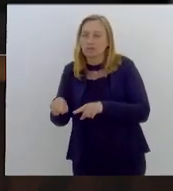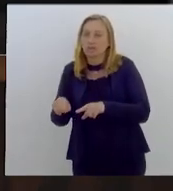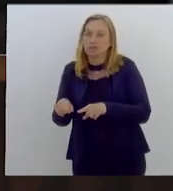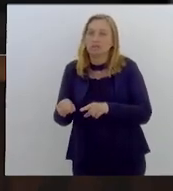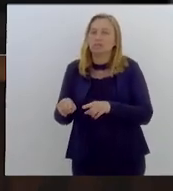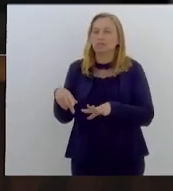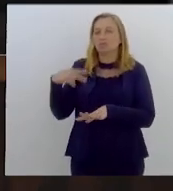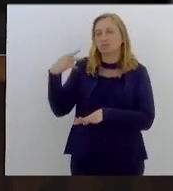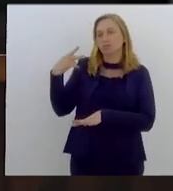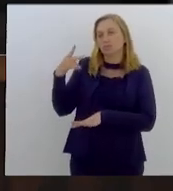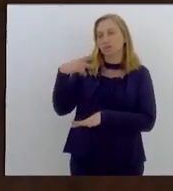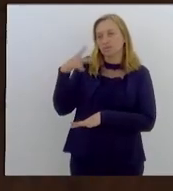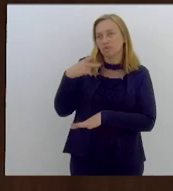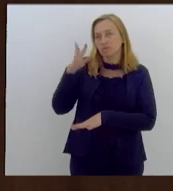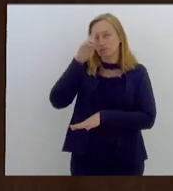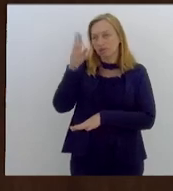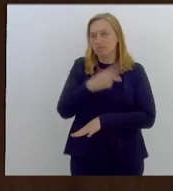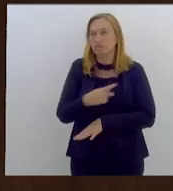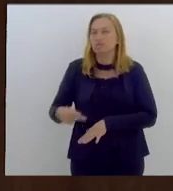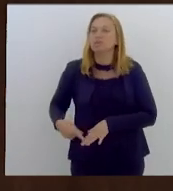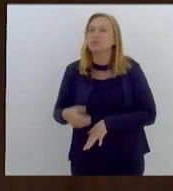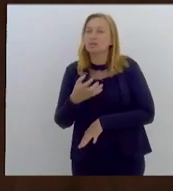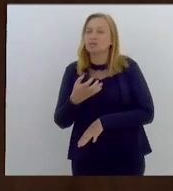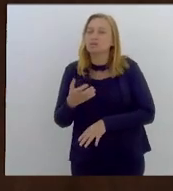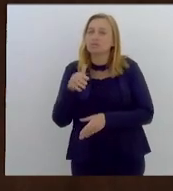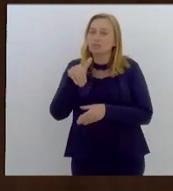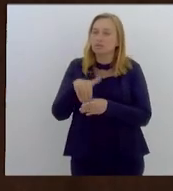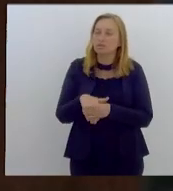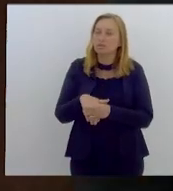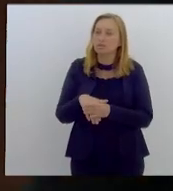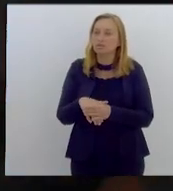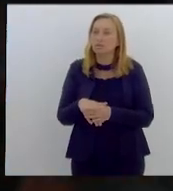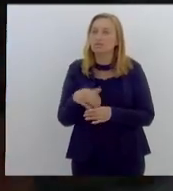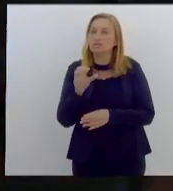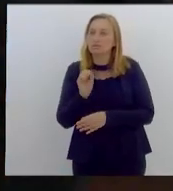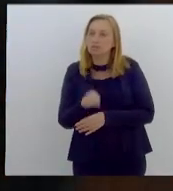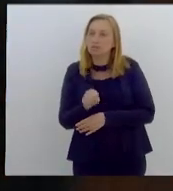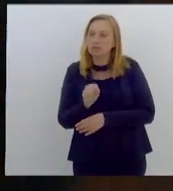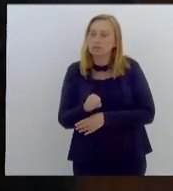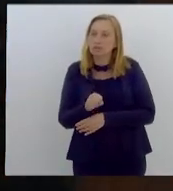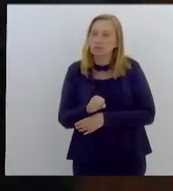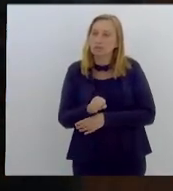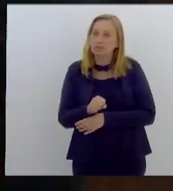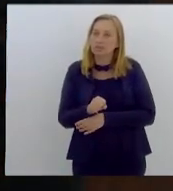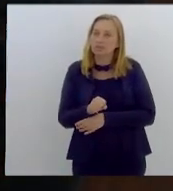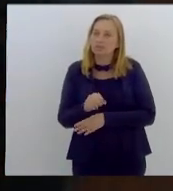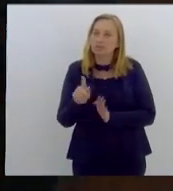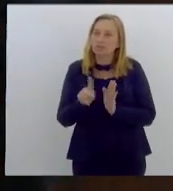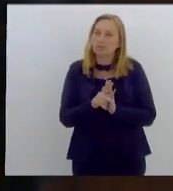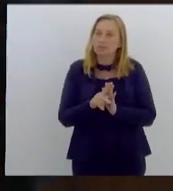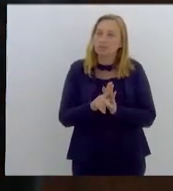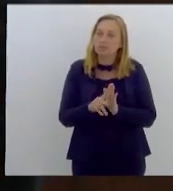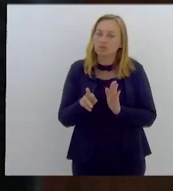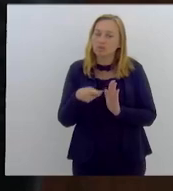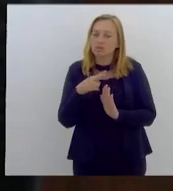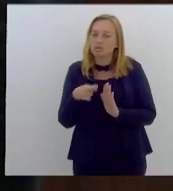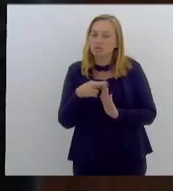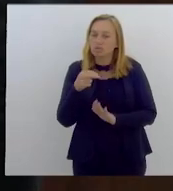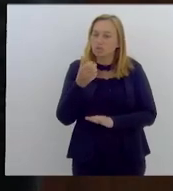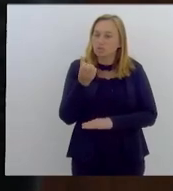parlamentares. Presidente, eu queria consignar o meu voto favorável ao projeto de